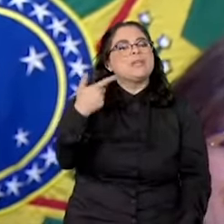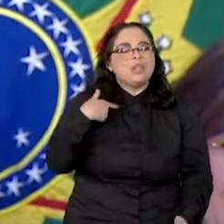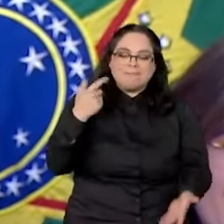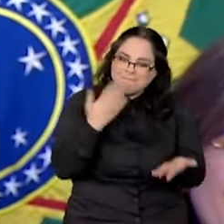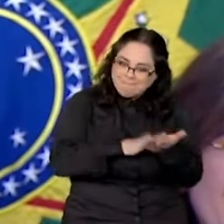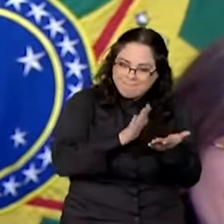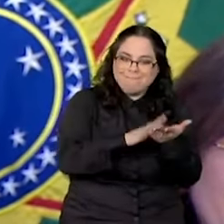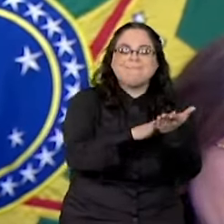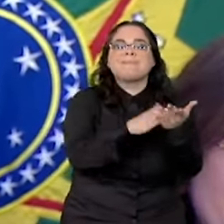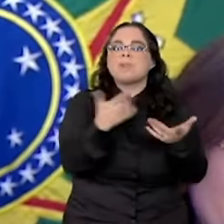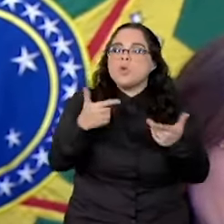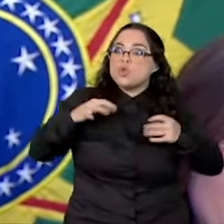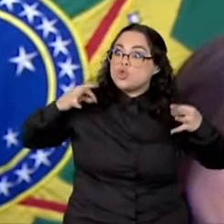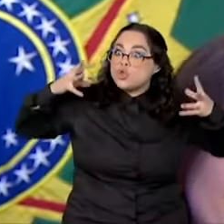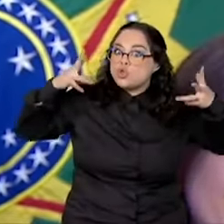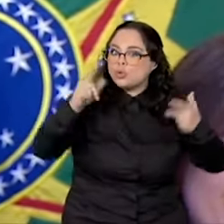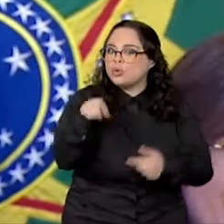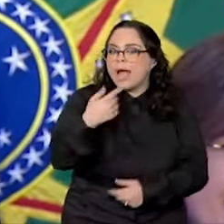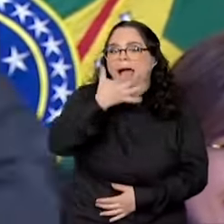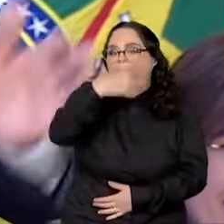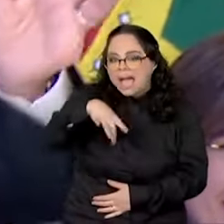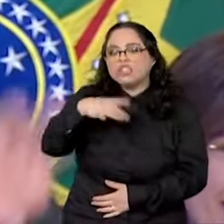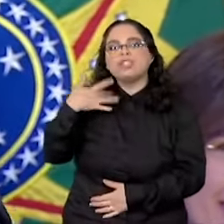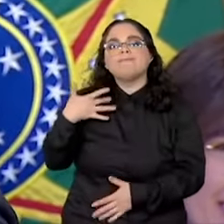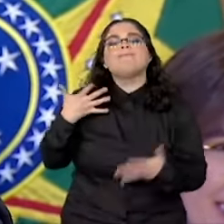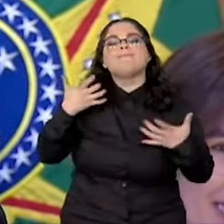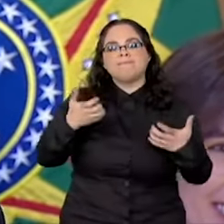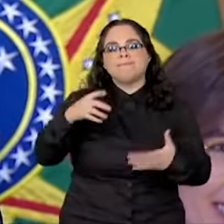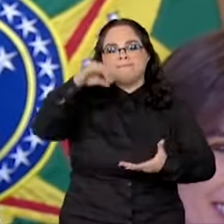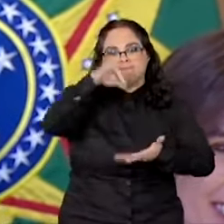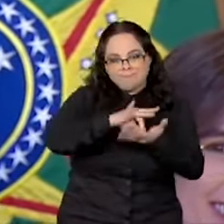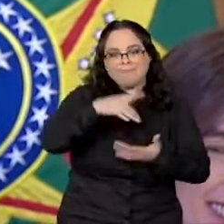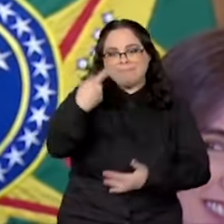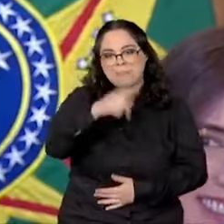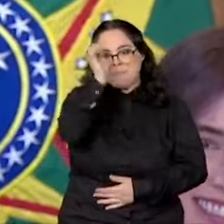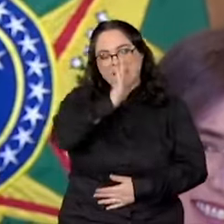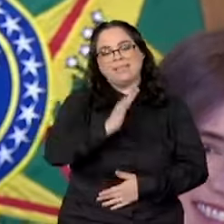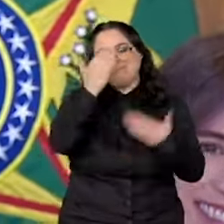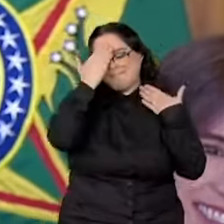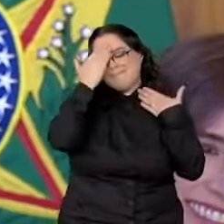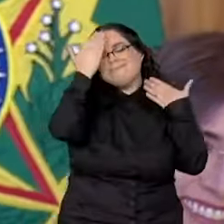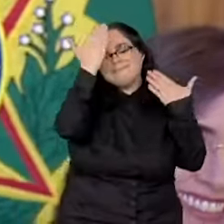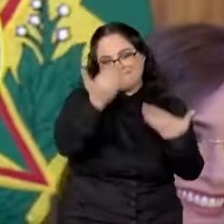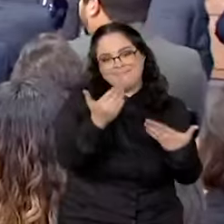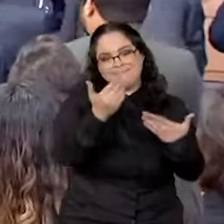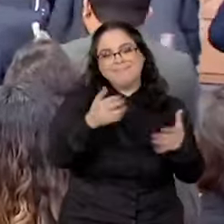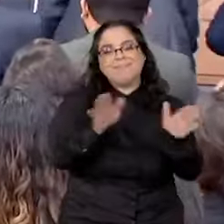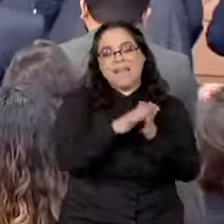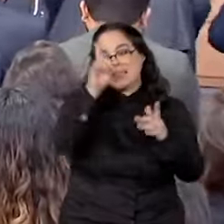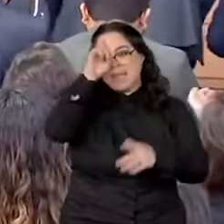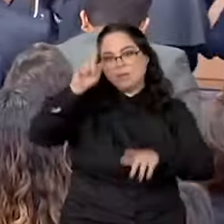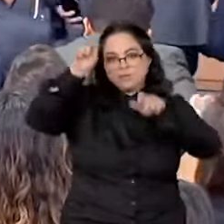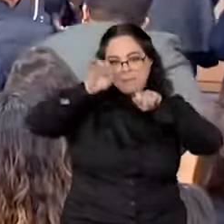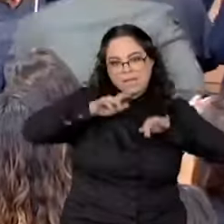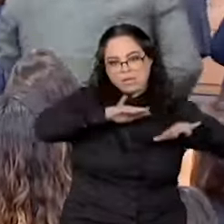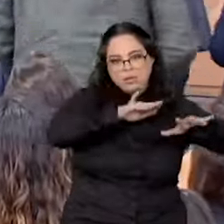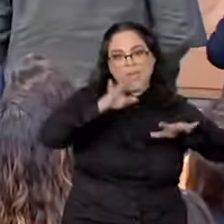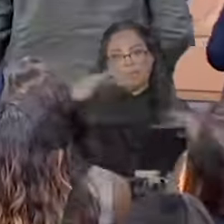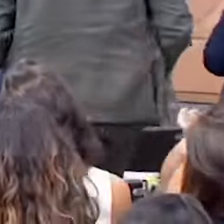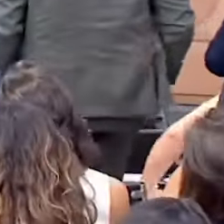acontecer tudo que a gente acha e quer que aconteça nesse país. Obrigado, gente, e que Deus abençoe.